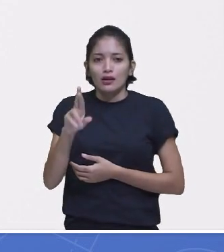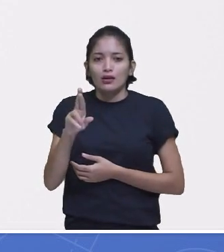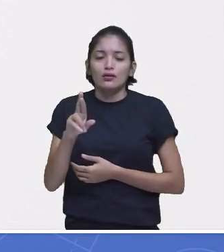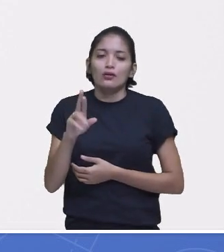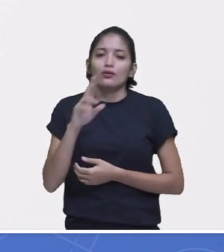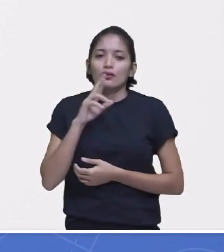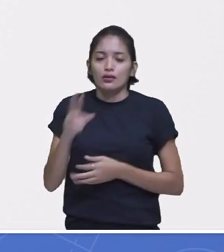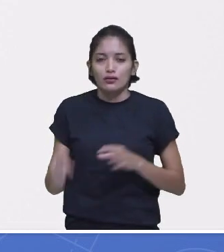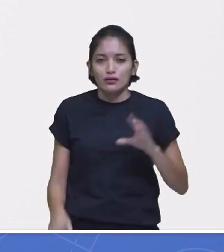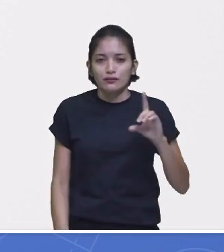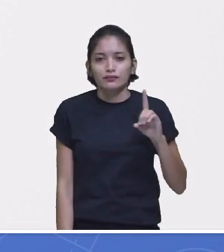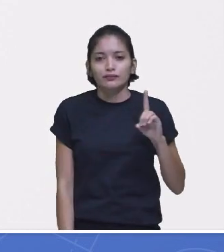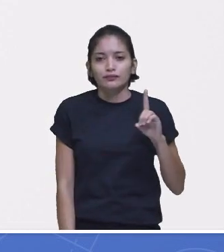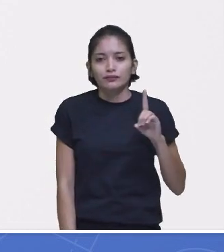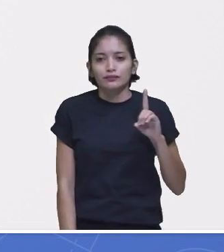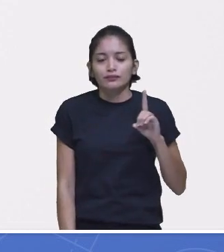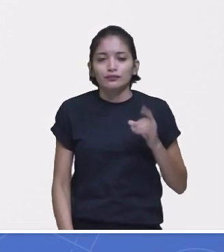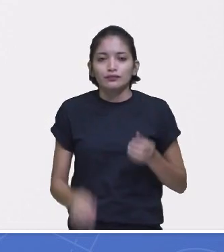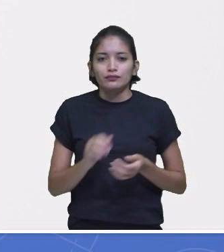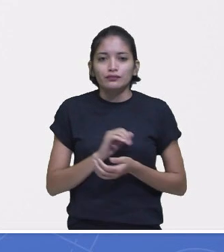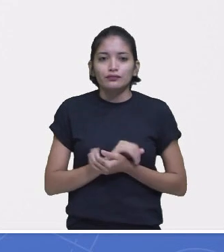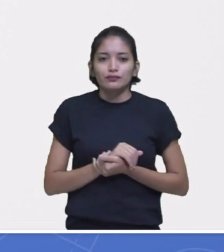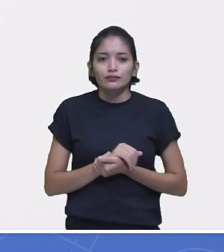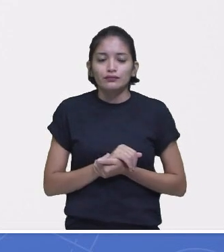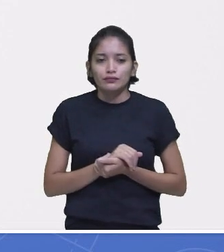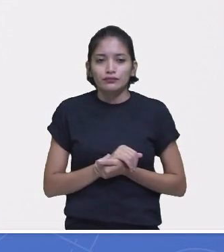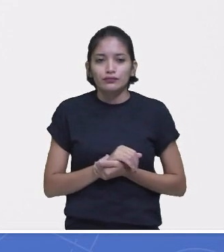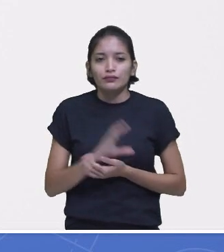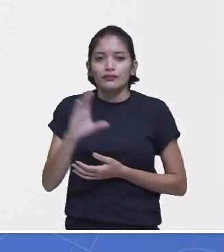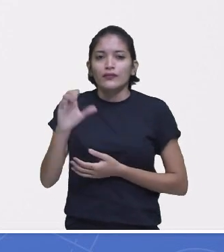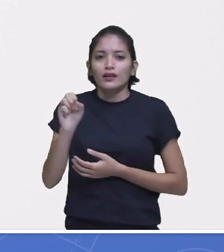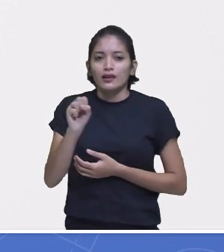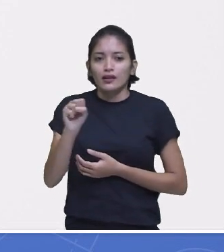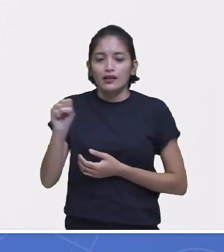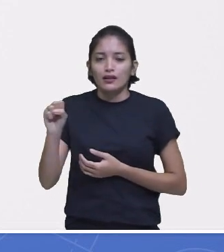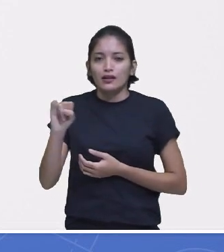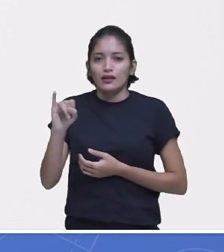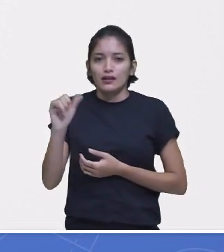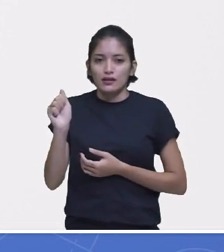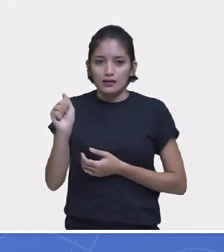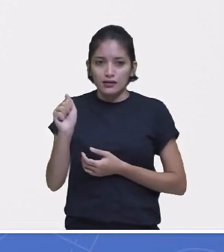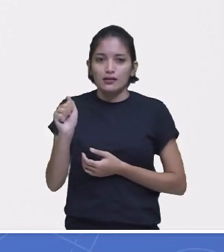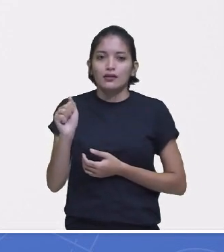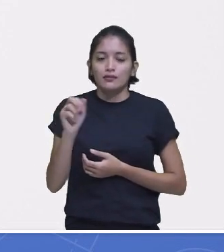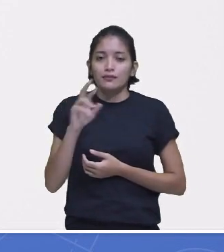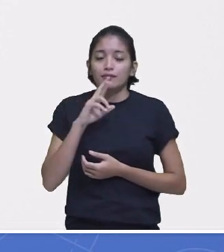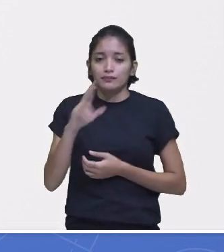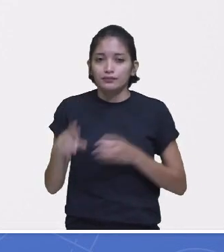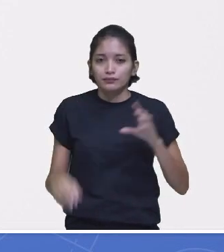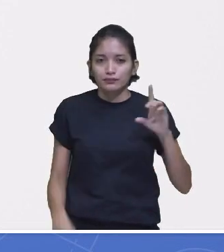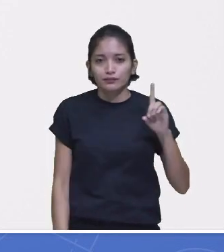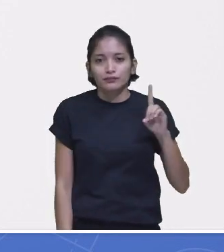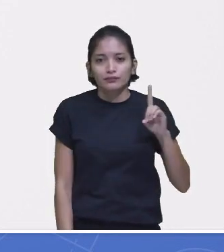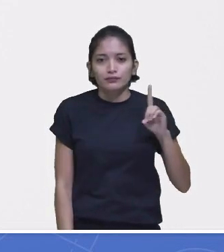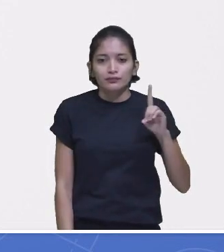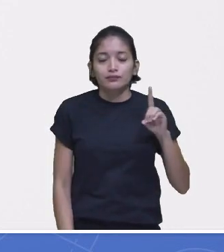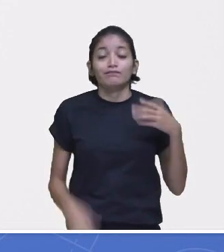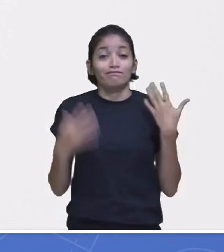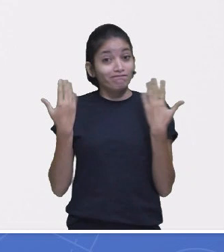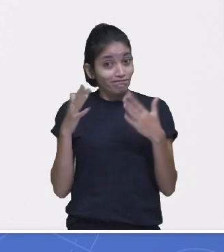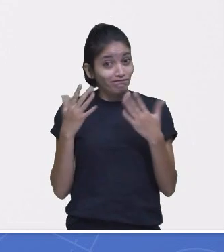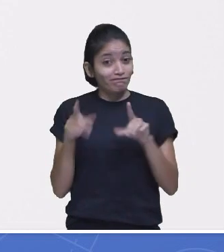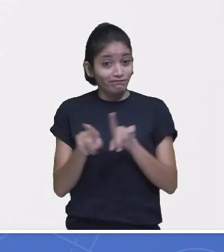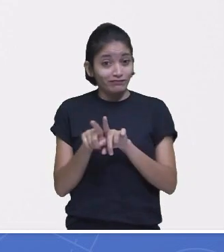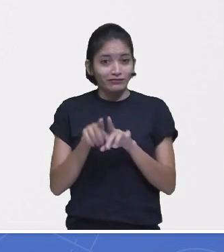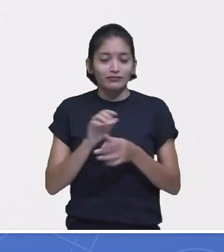O Vitor, alternativa D. Muito bem, Vitor. Alternativa D também, a Cássia. Parabéns,